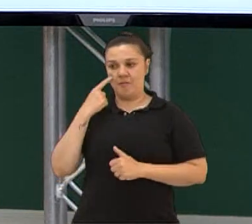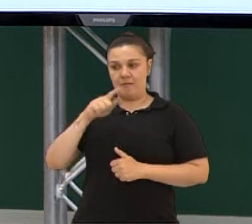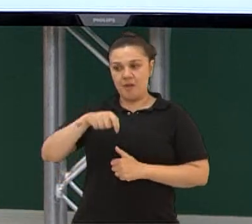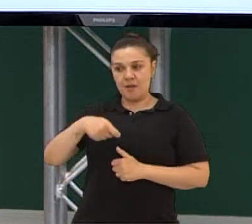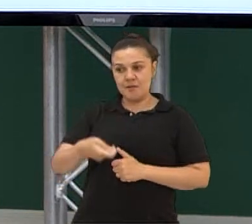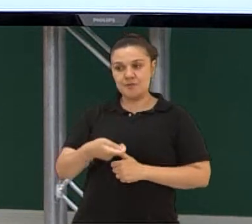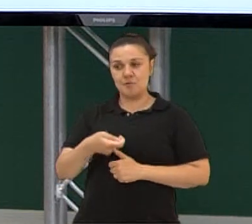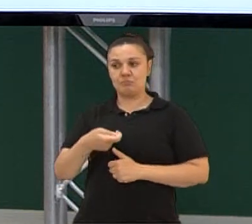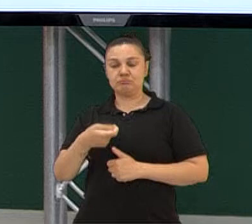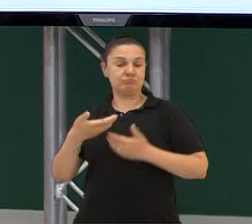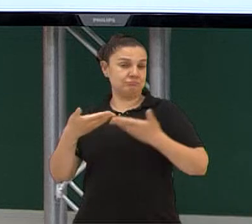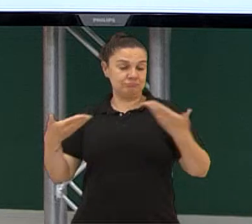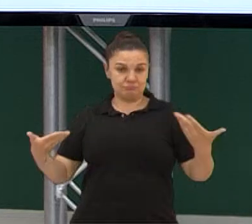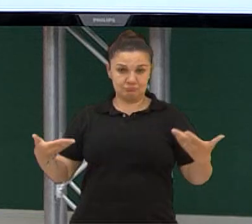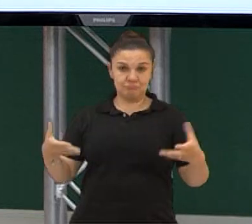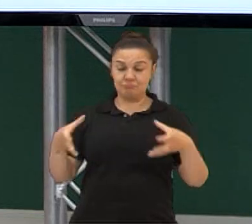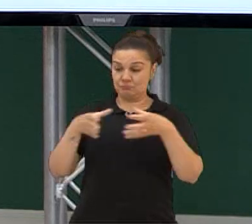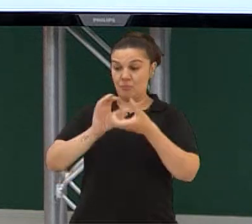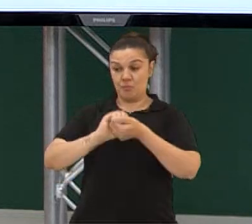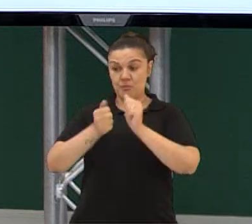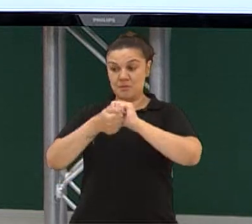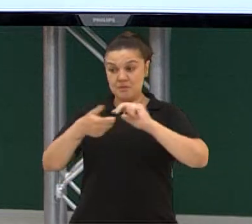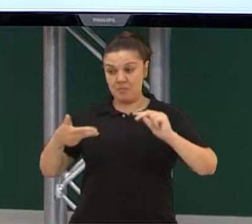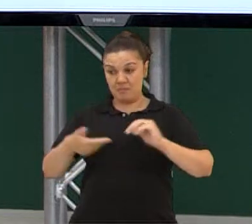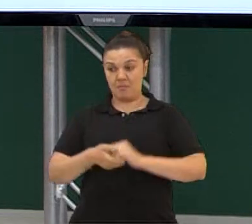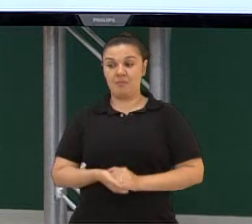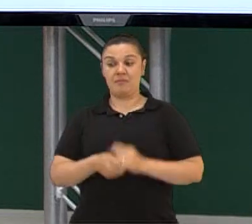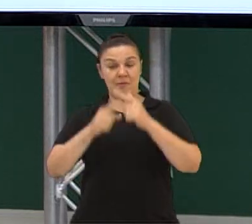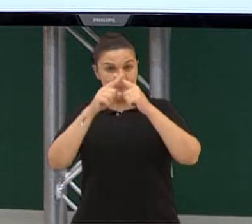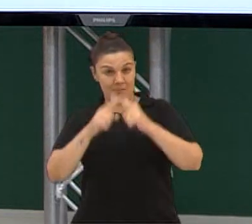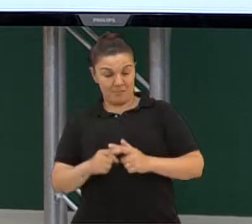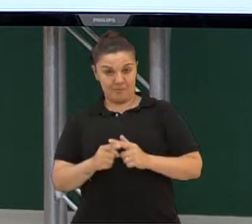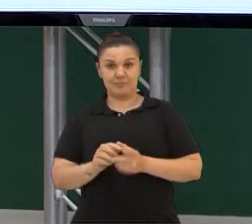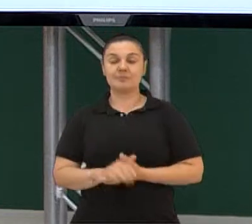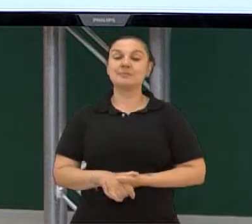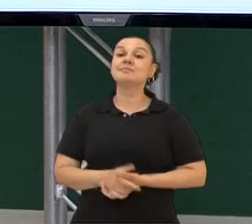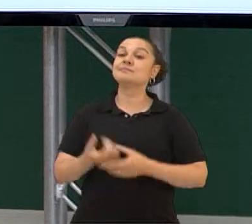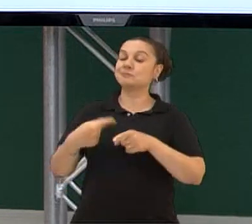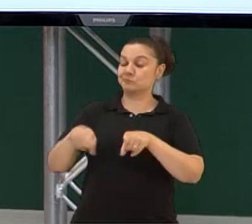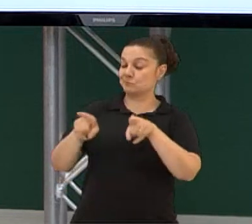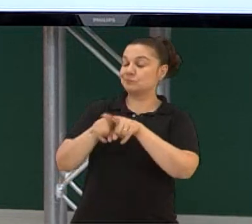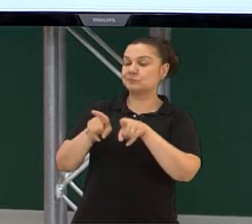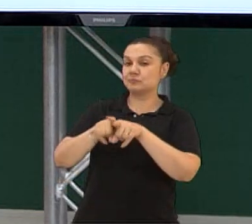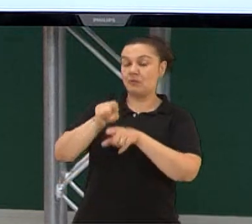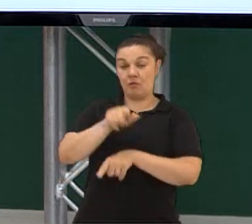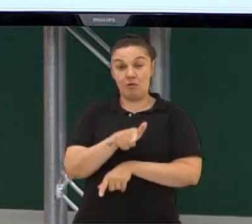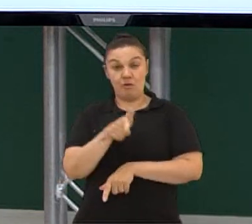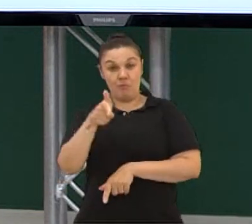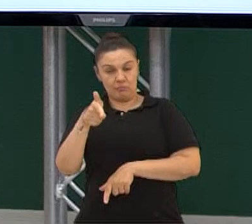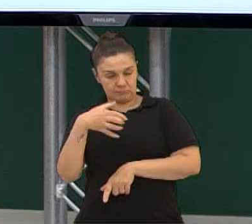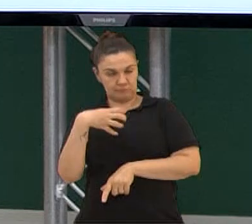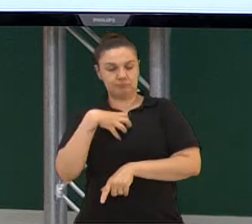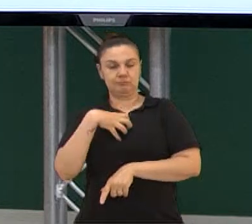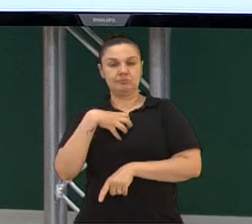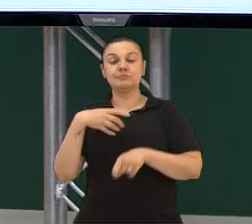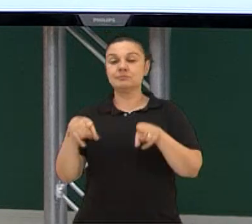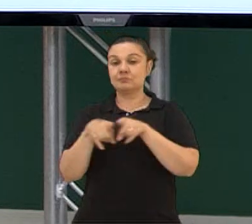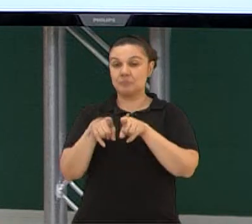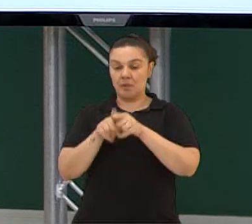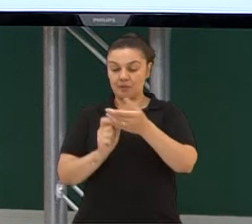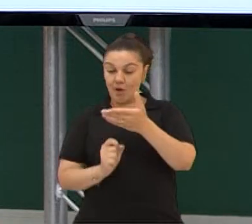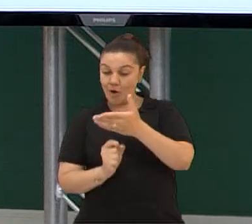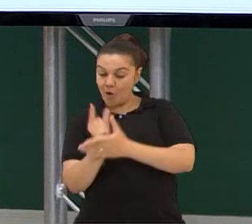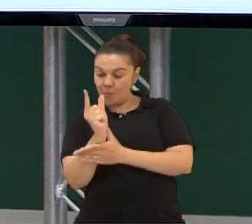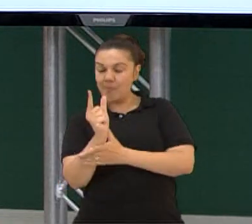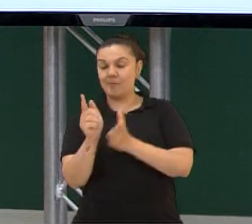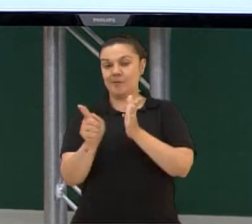uma partida de um determinado esporte, assistir uma competição esportiva, também é uma outra forma de estarmos consumindo